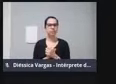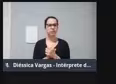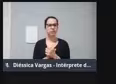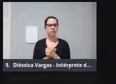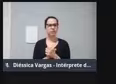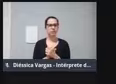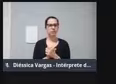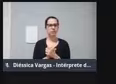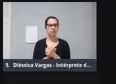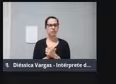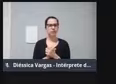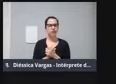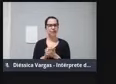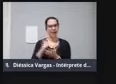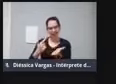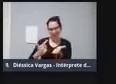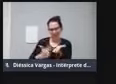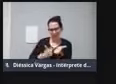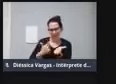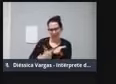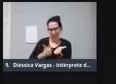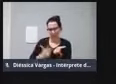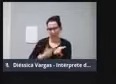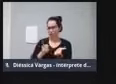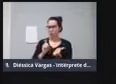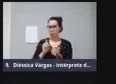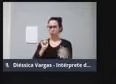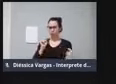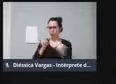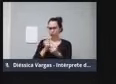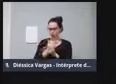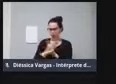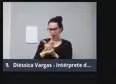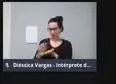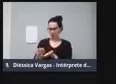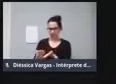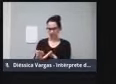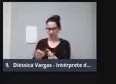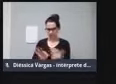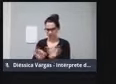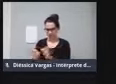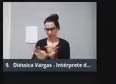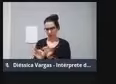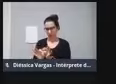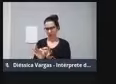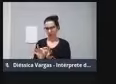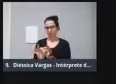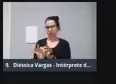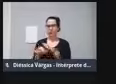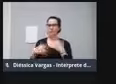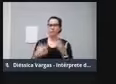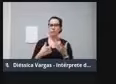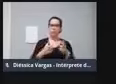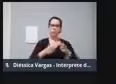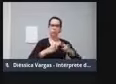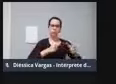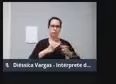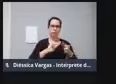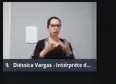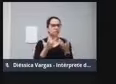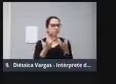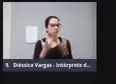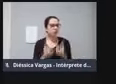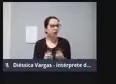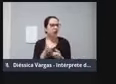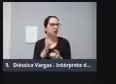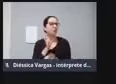por isso que eu disse que o livro não foi a ideia inicial que a gente tinha no projeto. O jogo foi tão bem aceito e teve um resultado